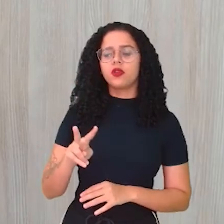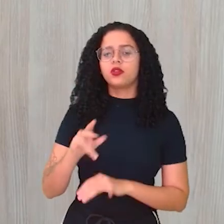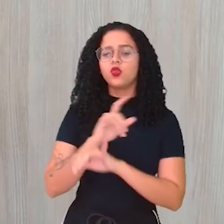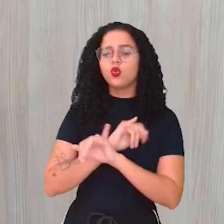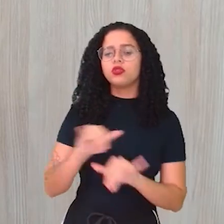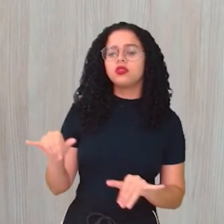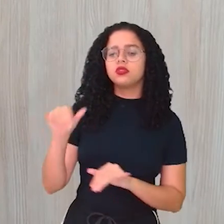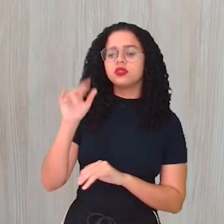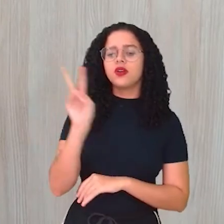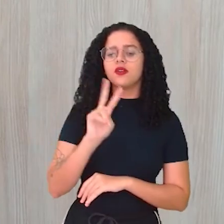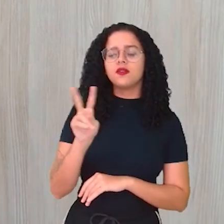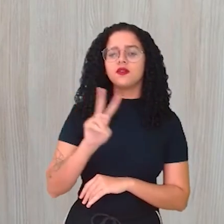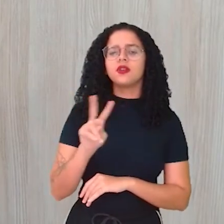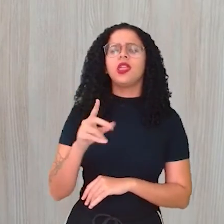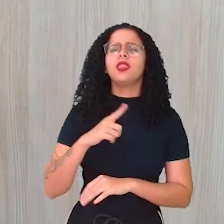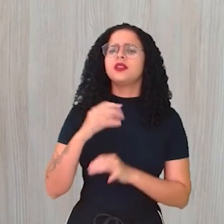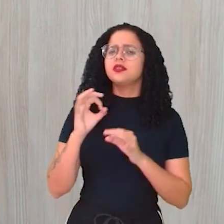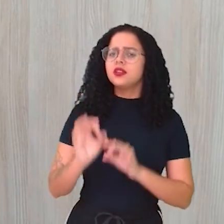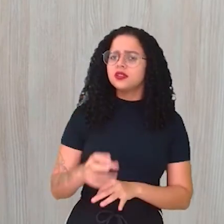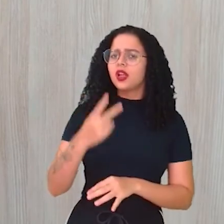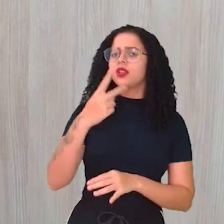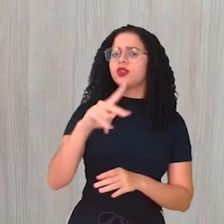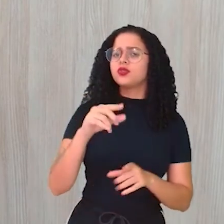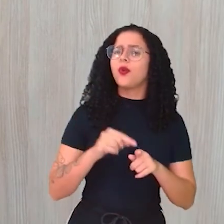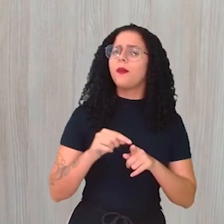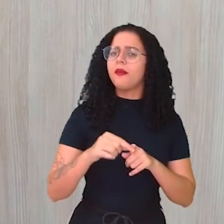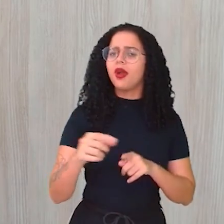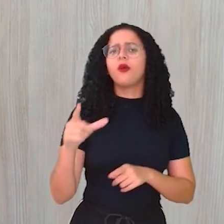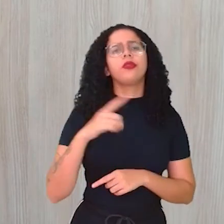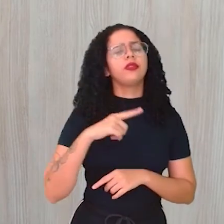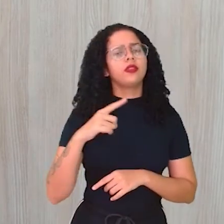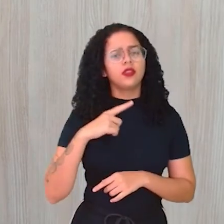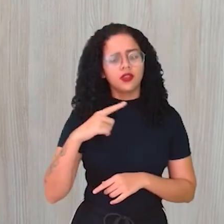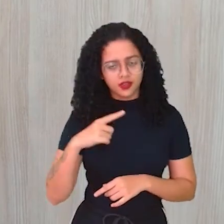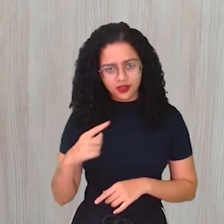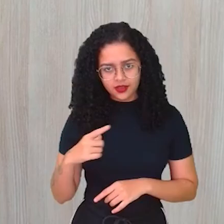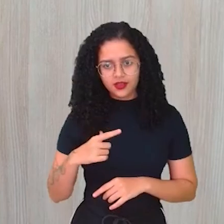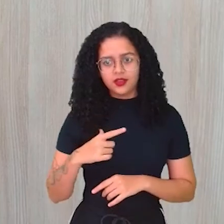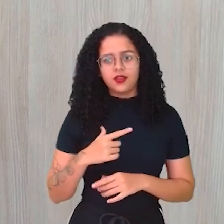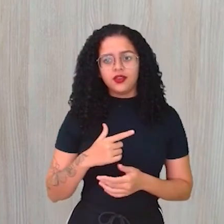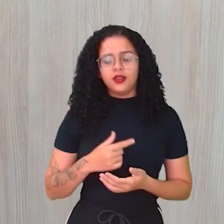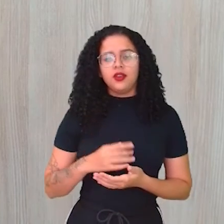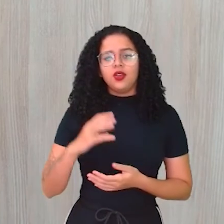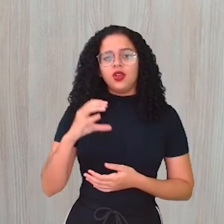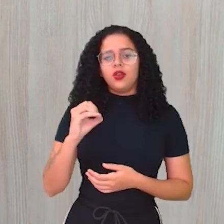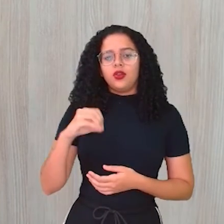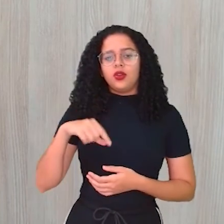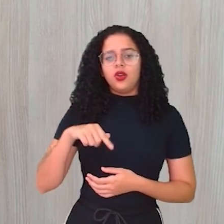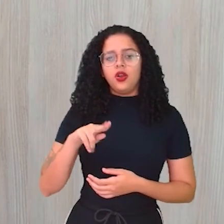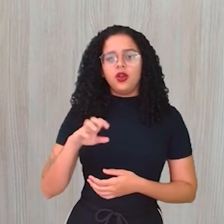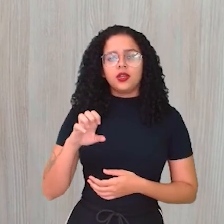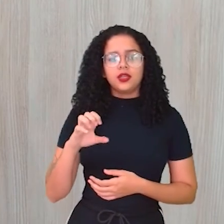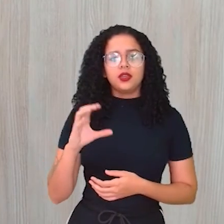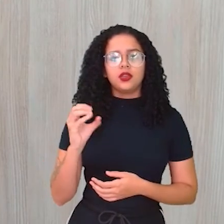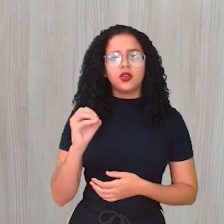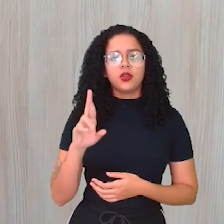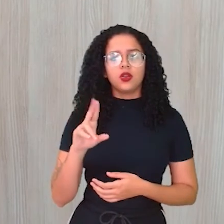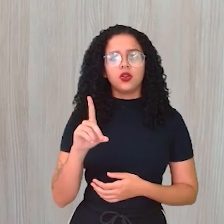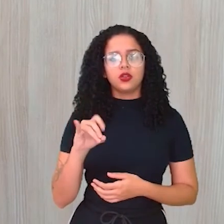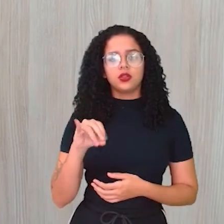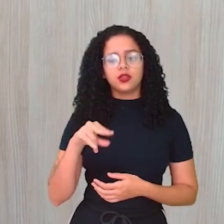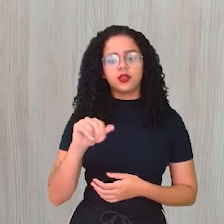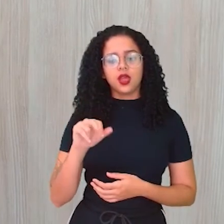Você também da comunidade, Né? tenho certeza que Deve tem ter aí, né? Não, já dá uma eu googlada. conheço, tem coque ordinário lá onde eu trabalho também, então você